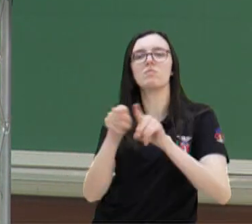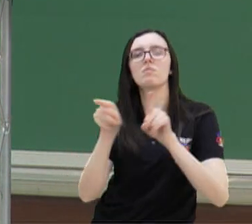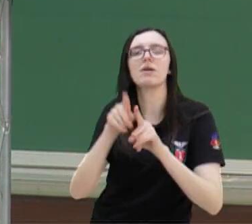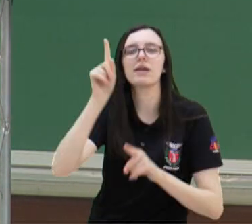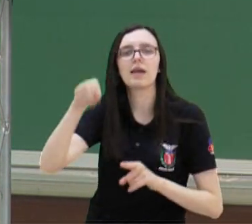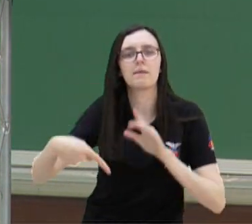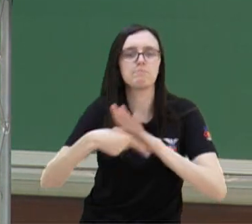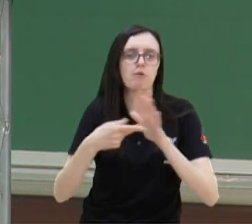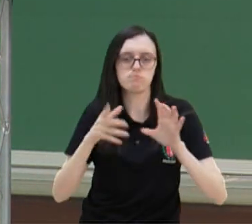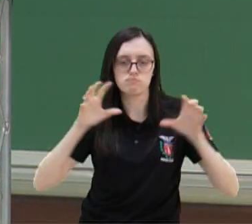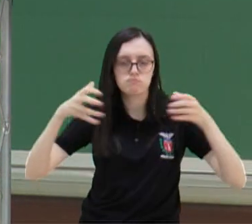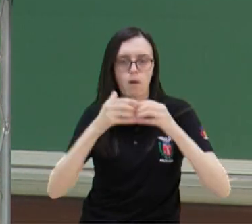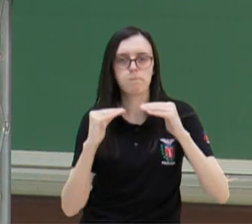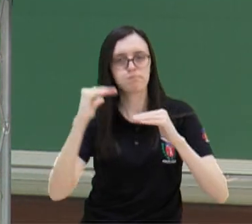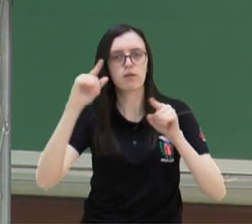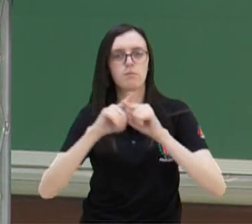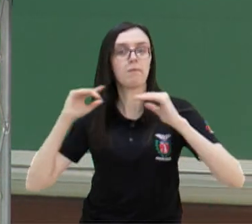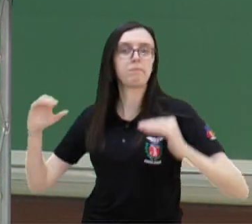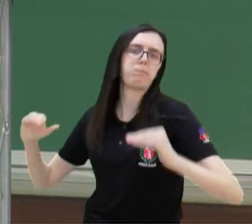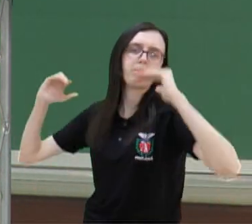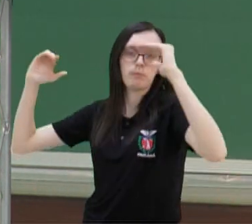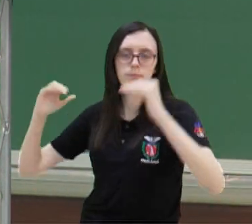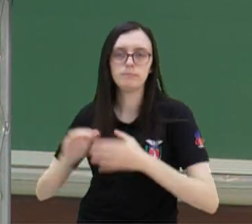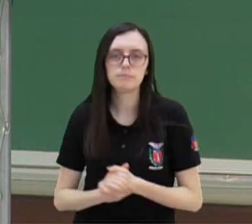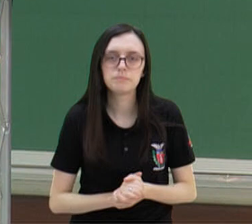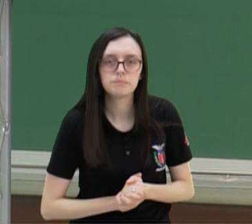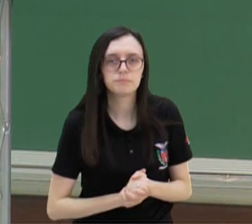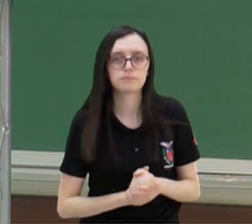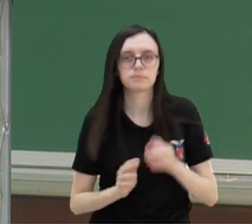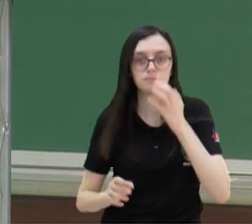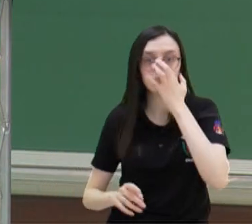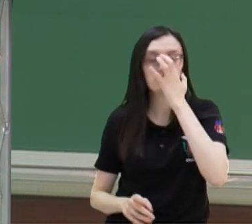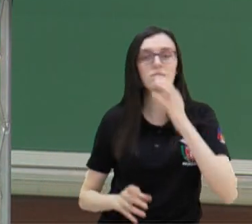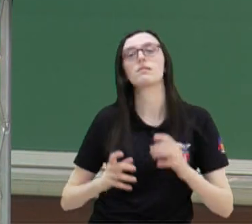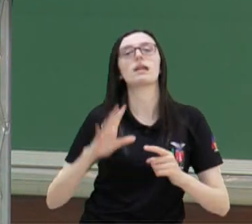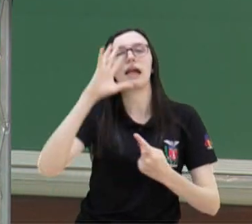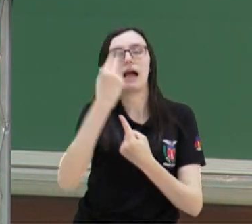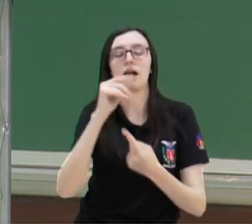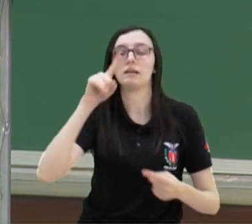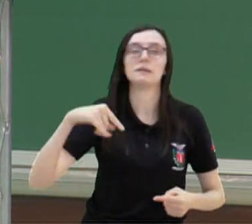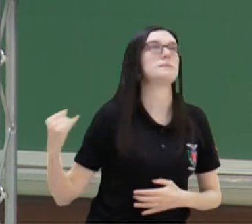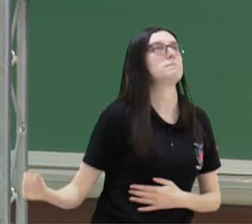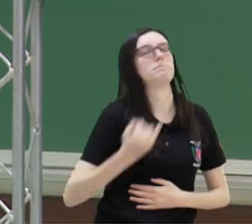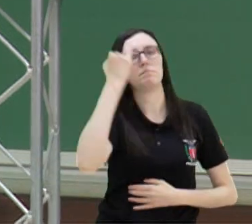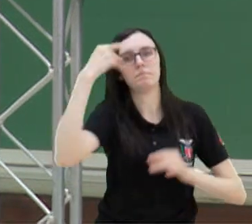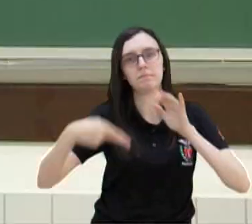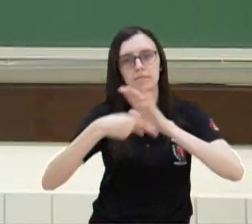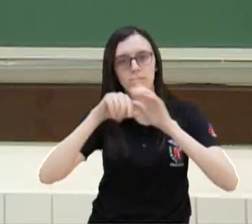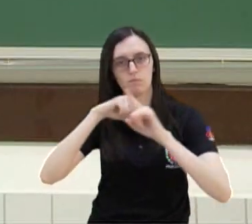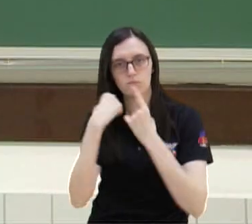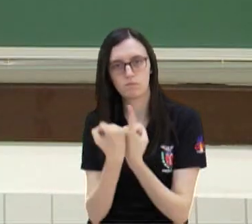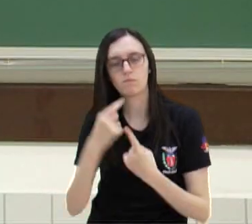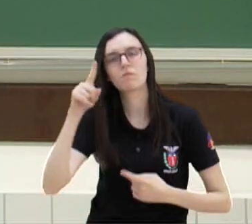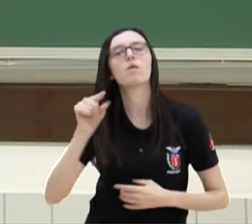mais aristocrática, ok? E a arte tem uma grande importância social. Finalmente chegamos no